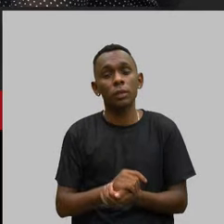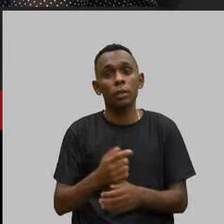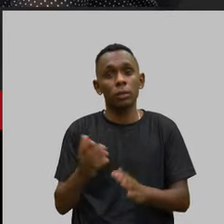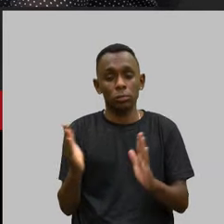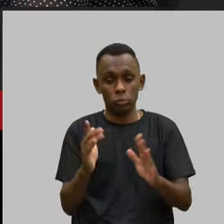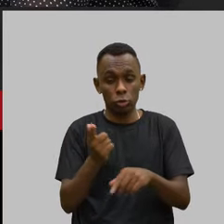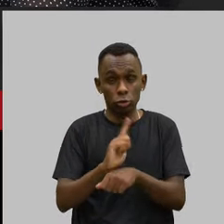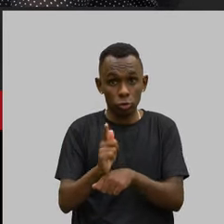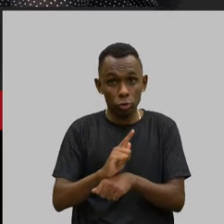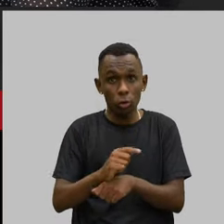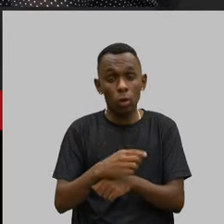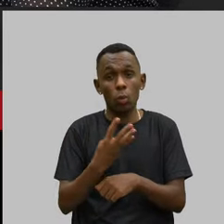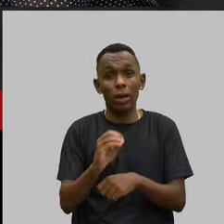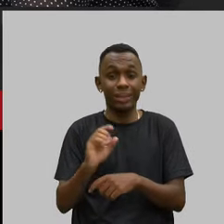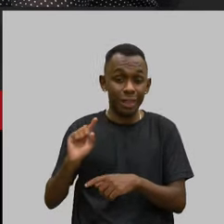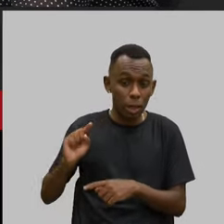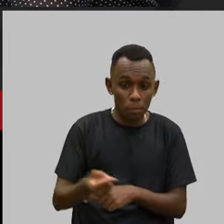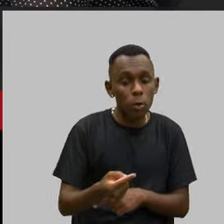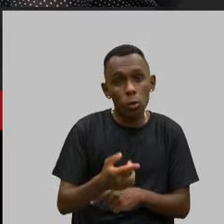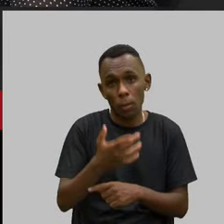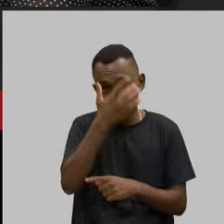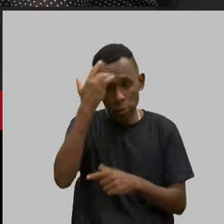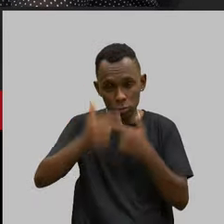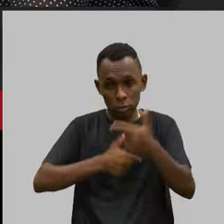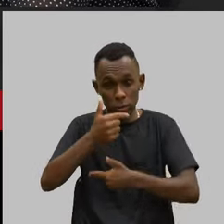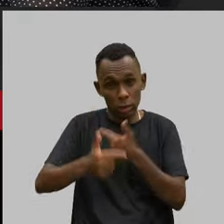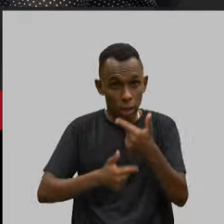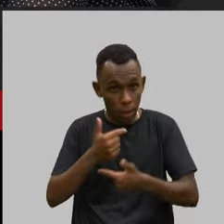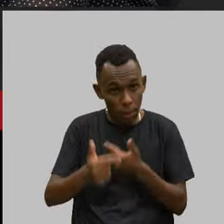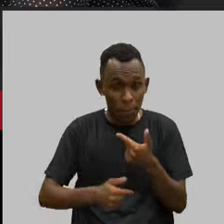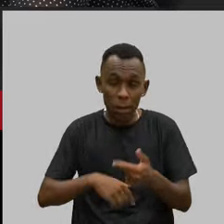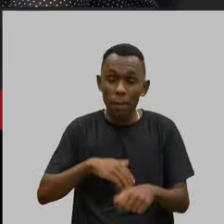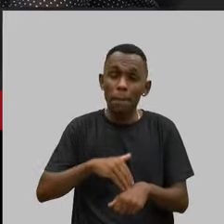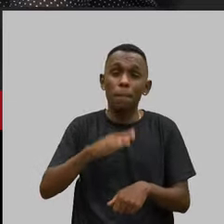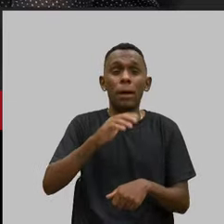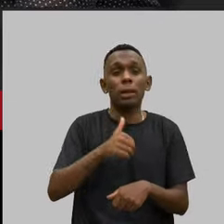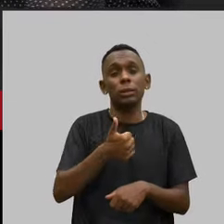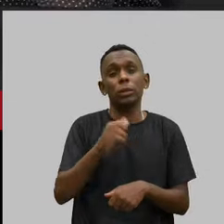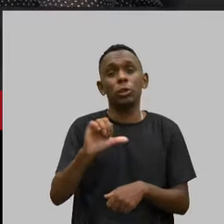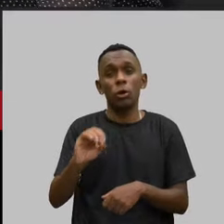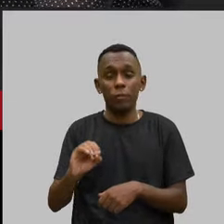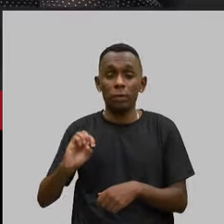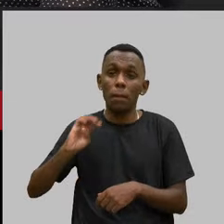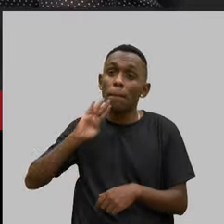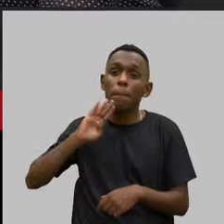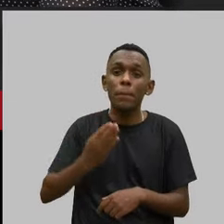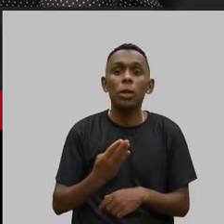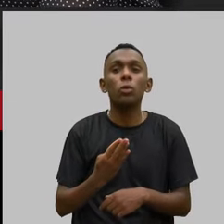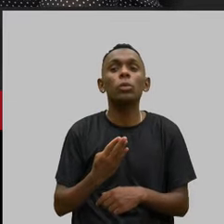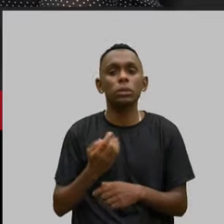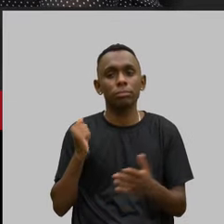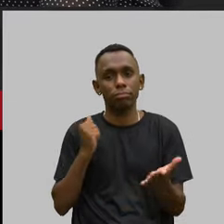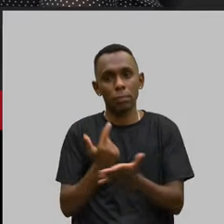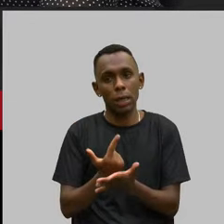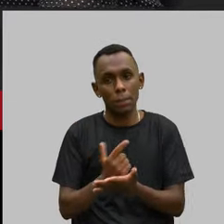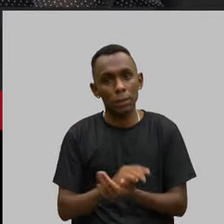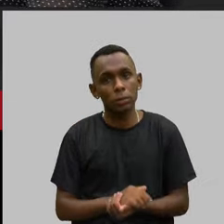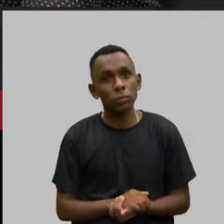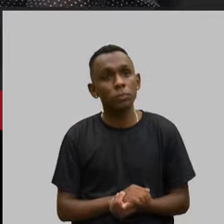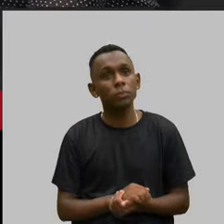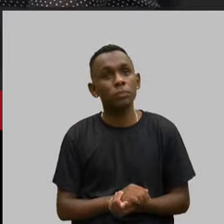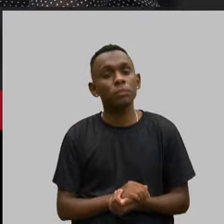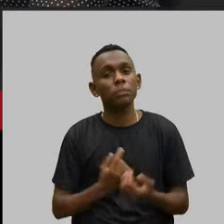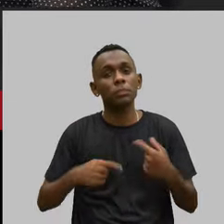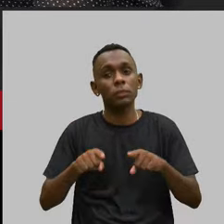mais de 40.000 servidores a contemplados com mais de 190 milhões bilhões de de pagamento eh a gente